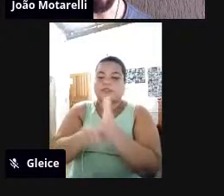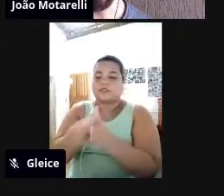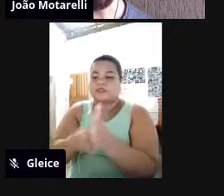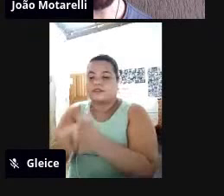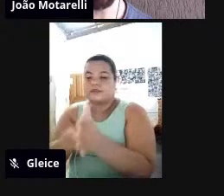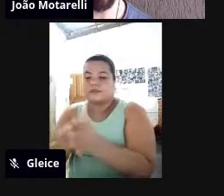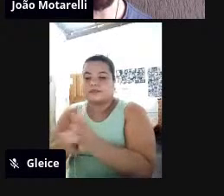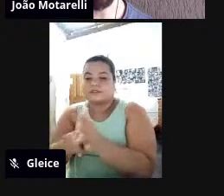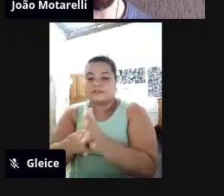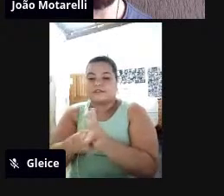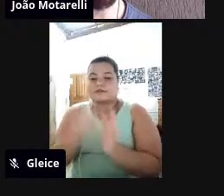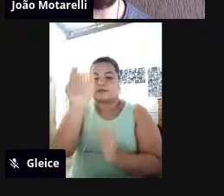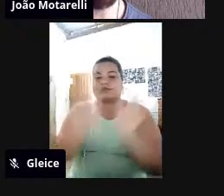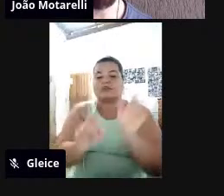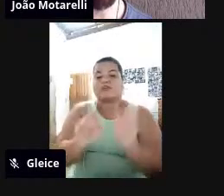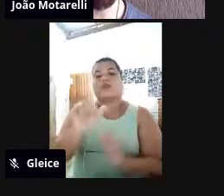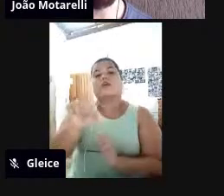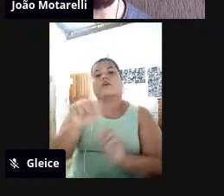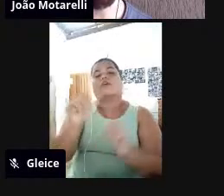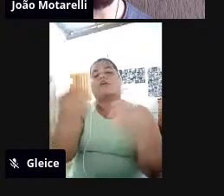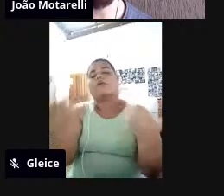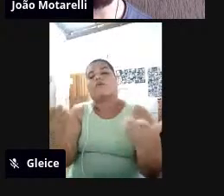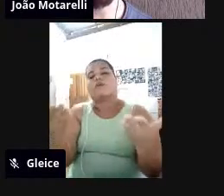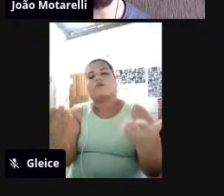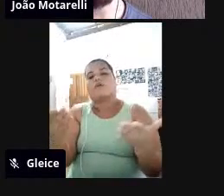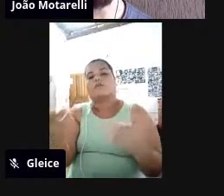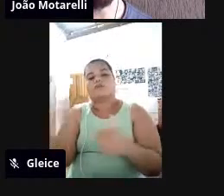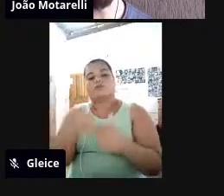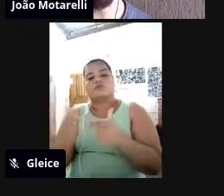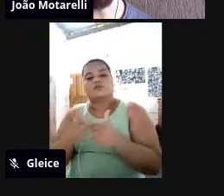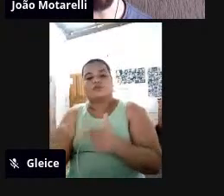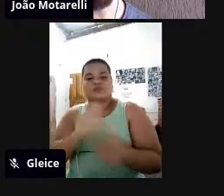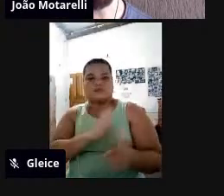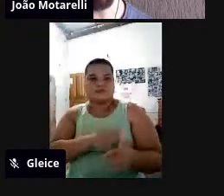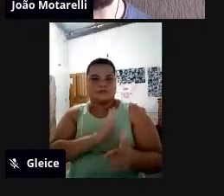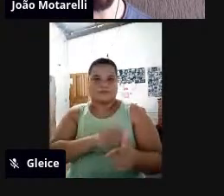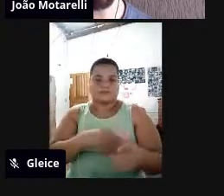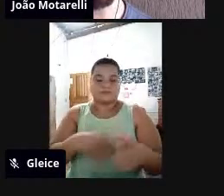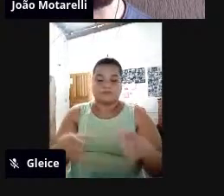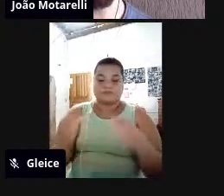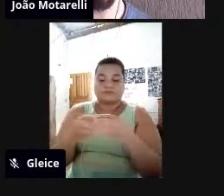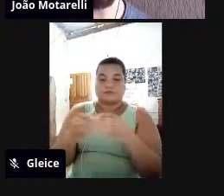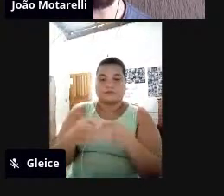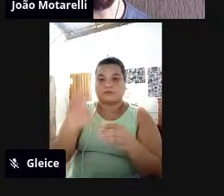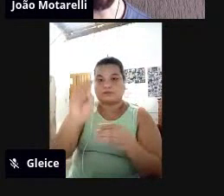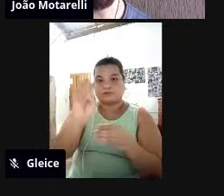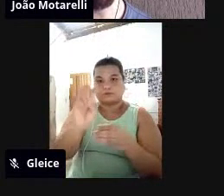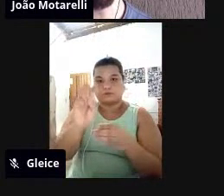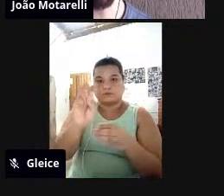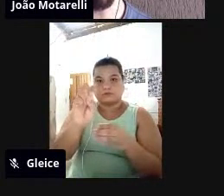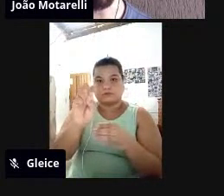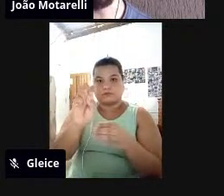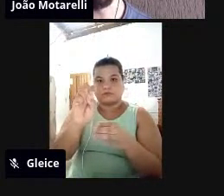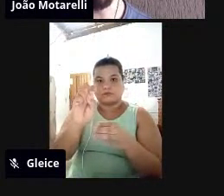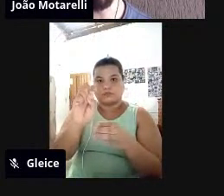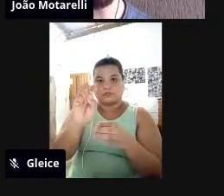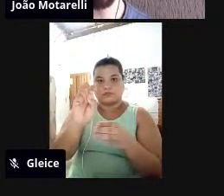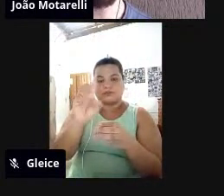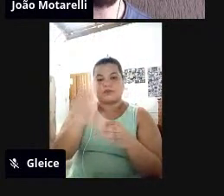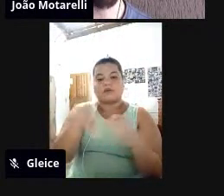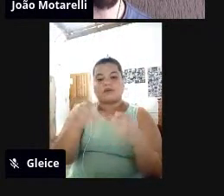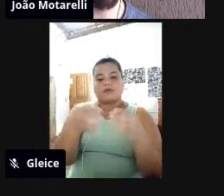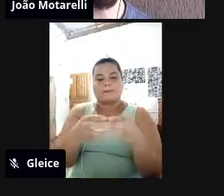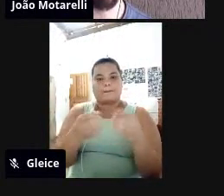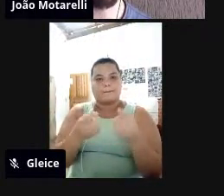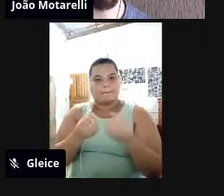cardiovasculares. E aqui a gente tem esses indivíduos distribuídos em 5 grupos, de acordo com a variação de peso, de 1 quilo